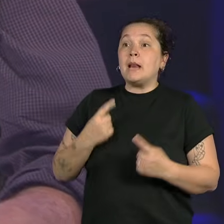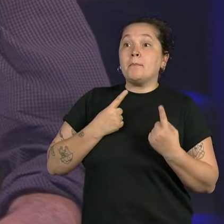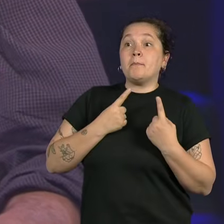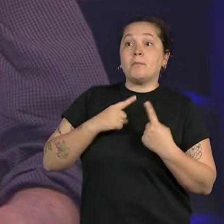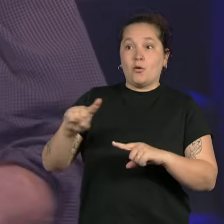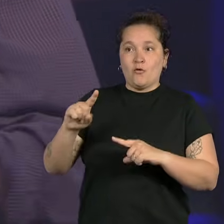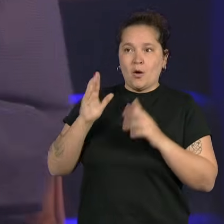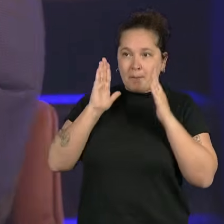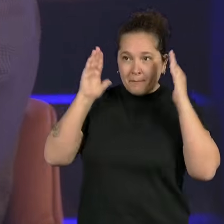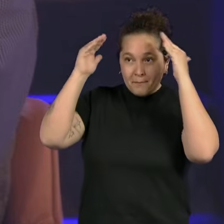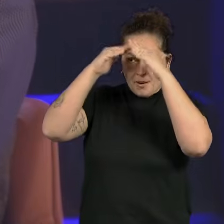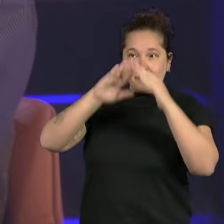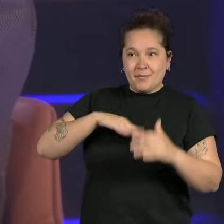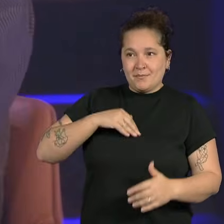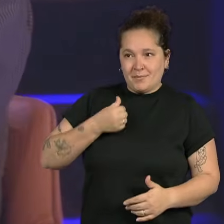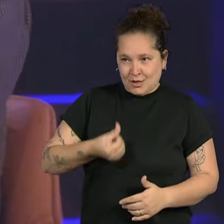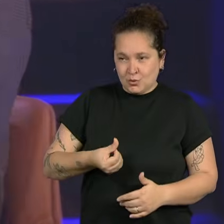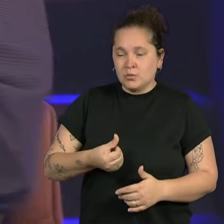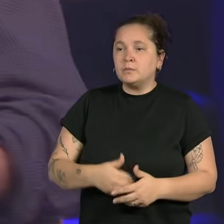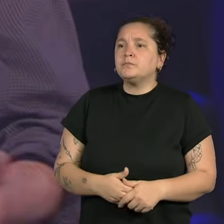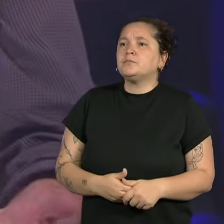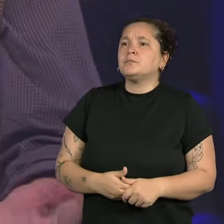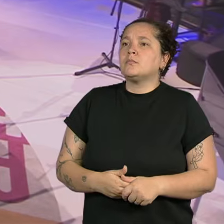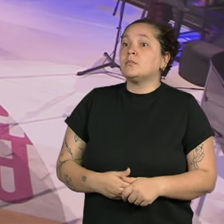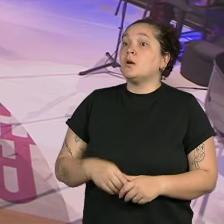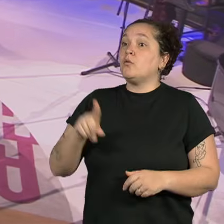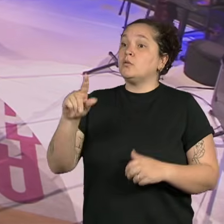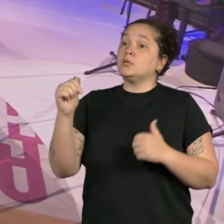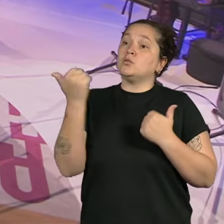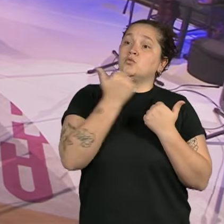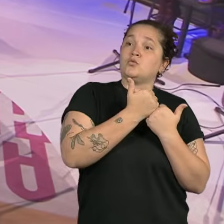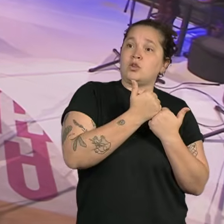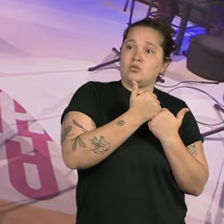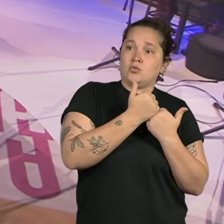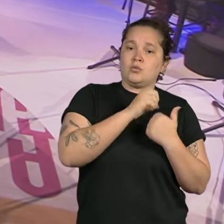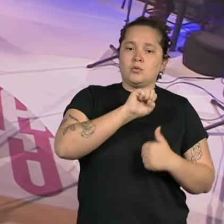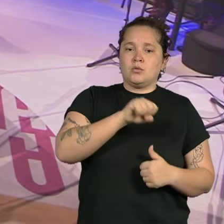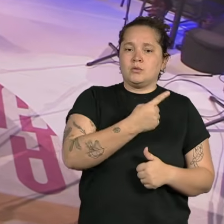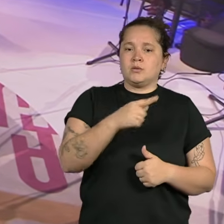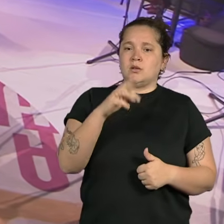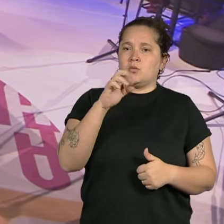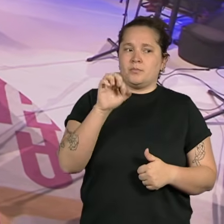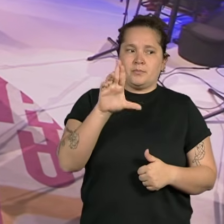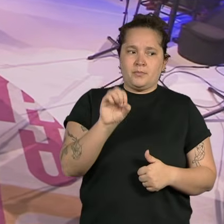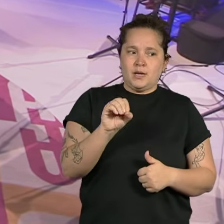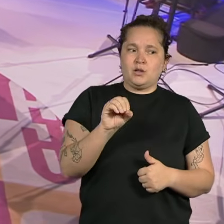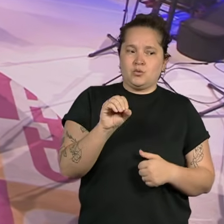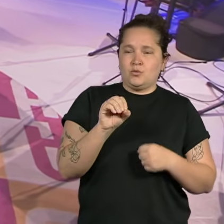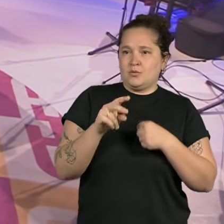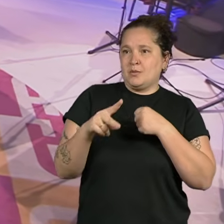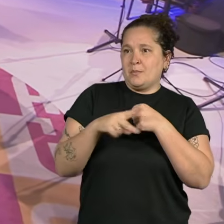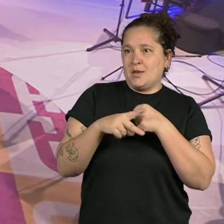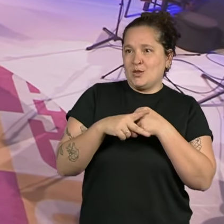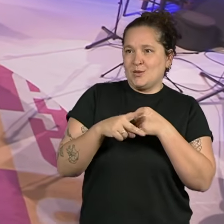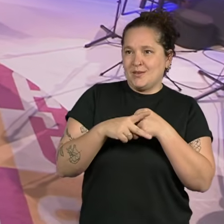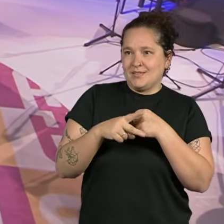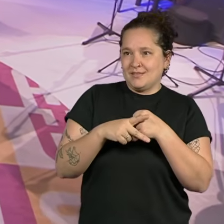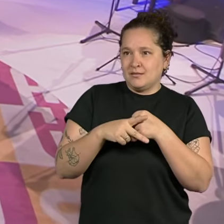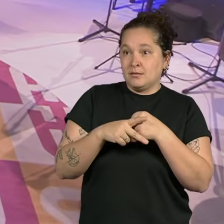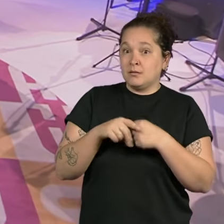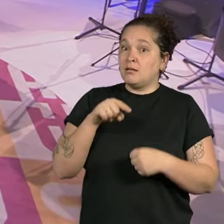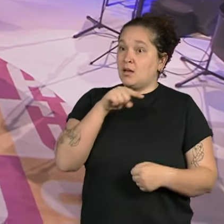XVI, falando, bom, você é sucessor de São Pedro. São Pedro era um homem casado.